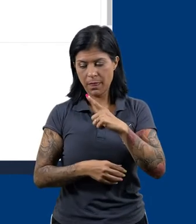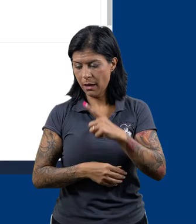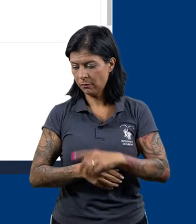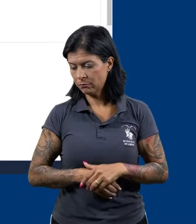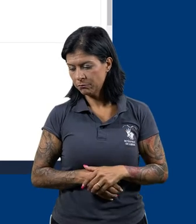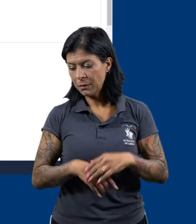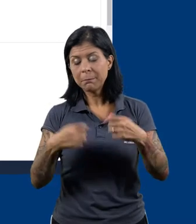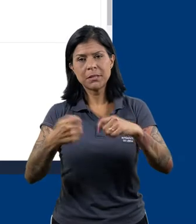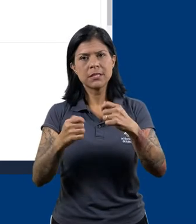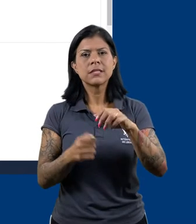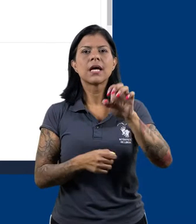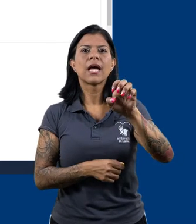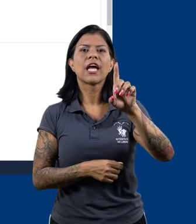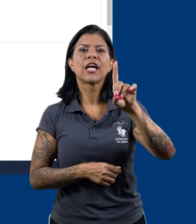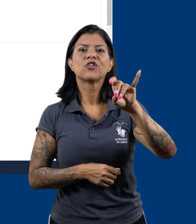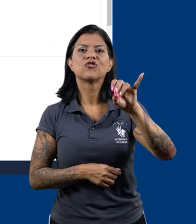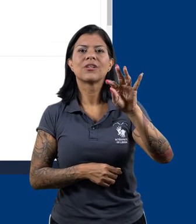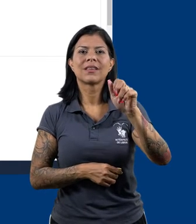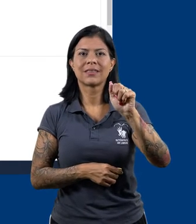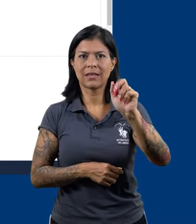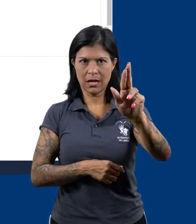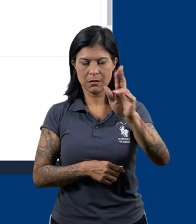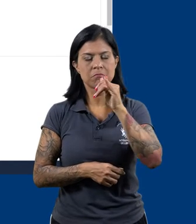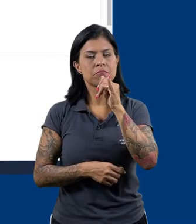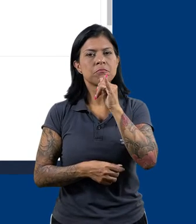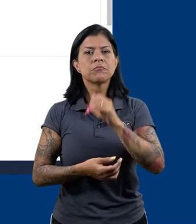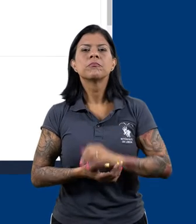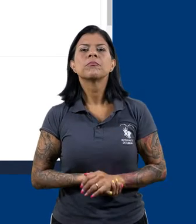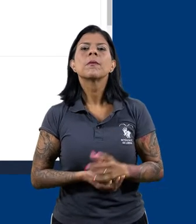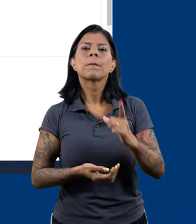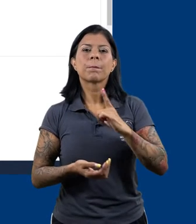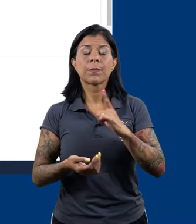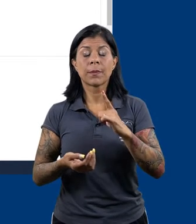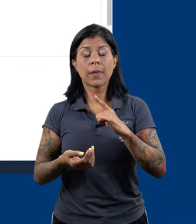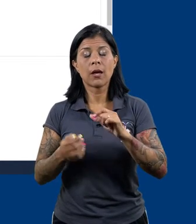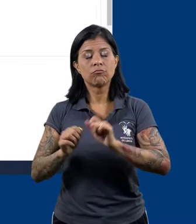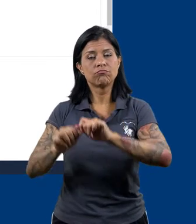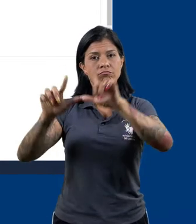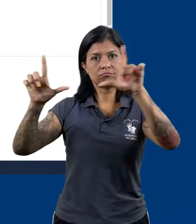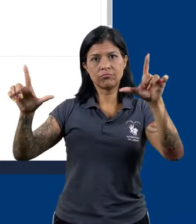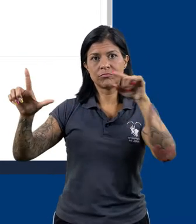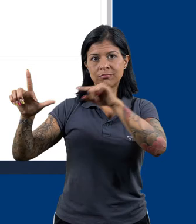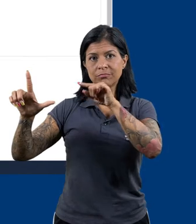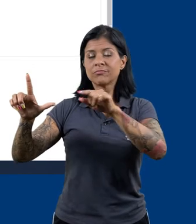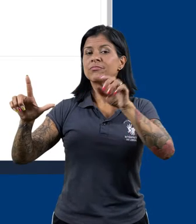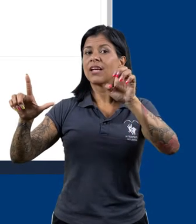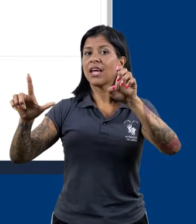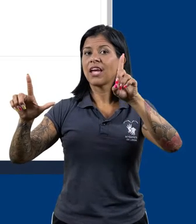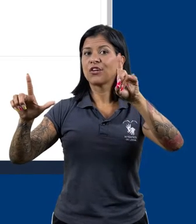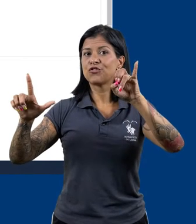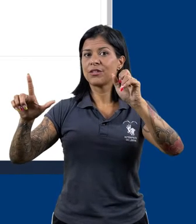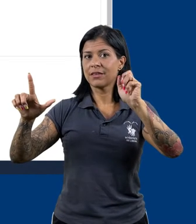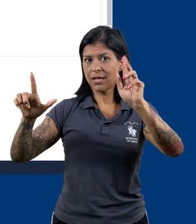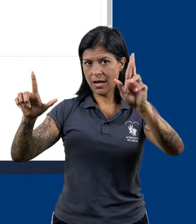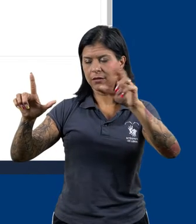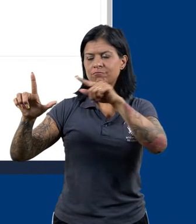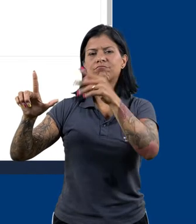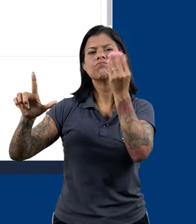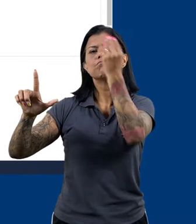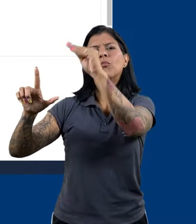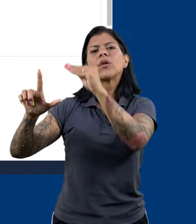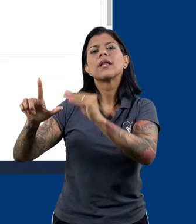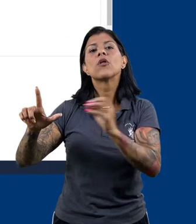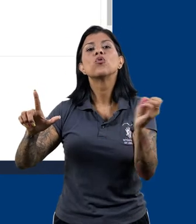que editar o questionário. Aqui temos a página de edição de questionário para inserir